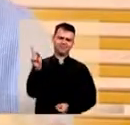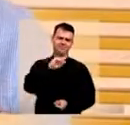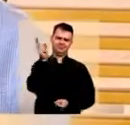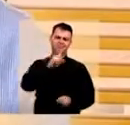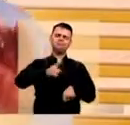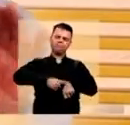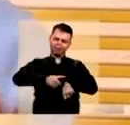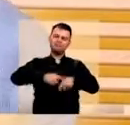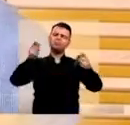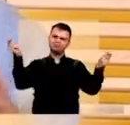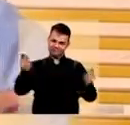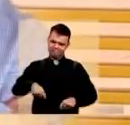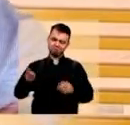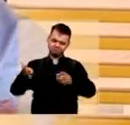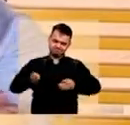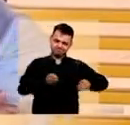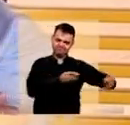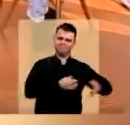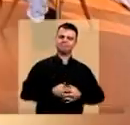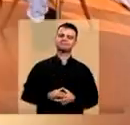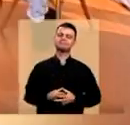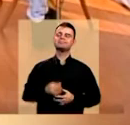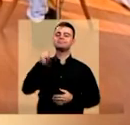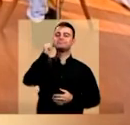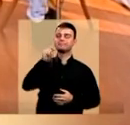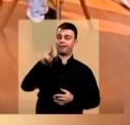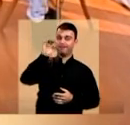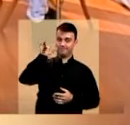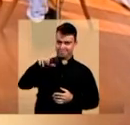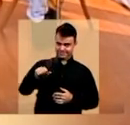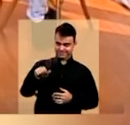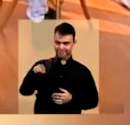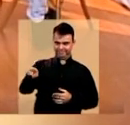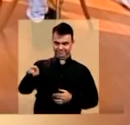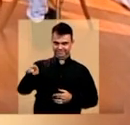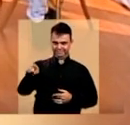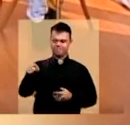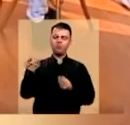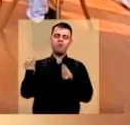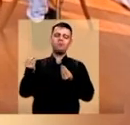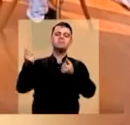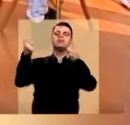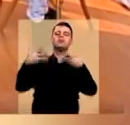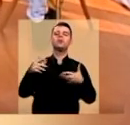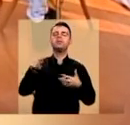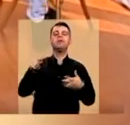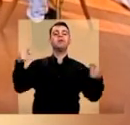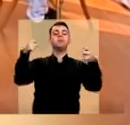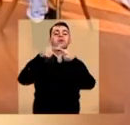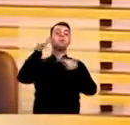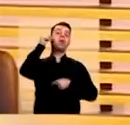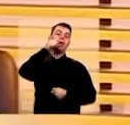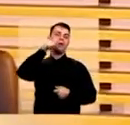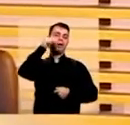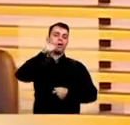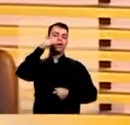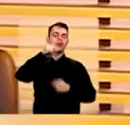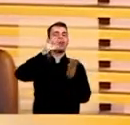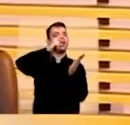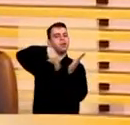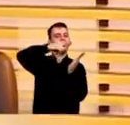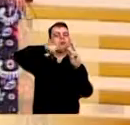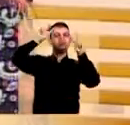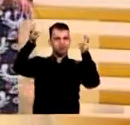inaceitável. Tempo a gente sempre arruma. Karina, você participa de uma iniciativa legal, queria que você contasse para a gente um pouquinho, Leia Mulheres. Como é que